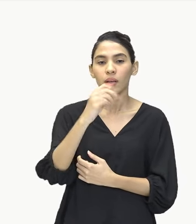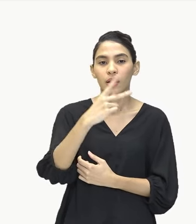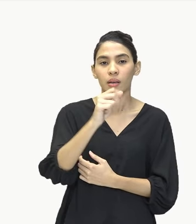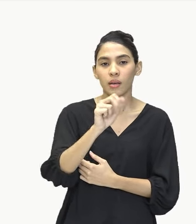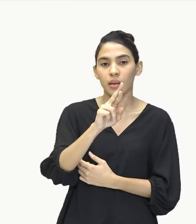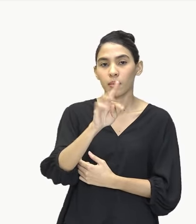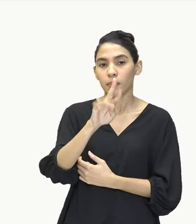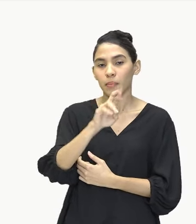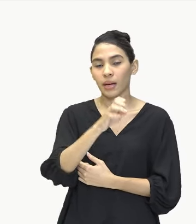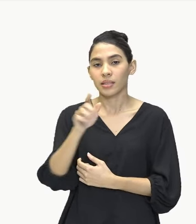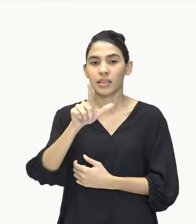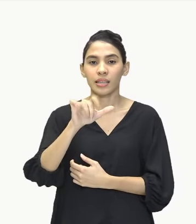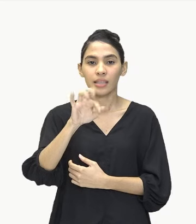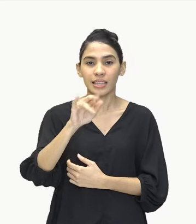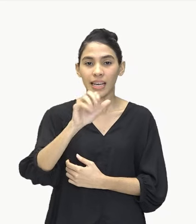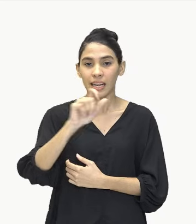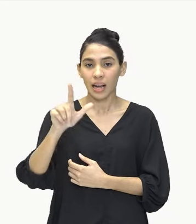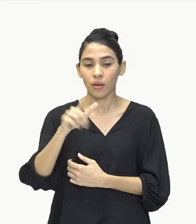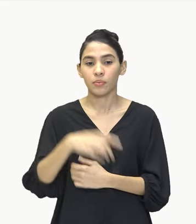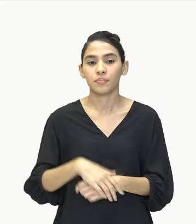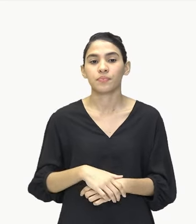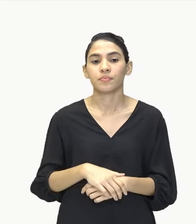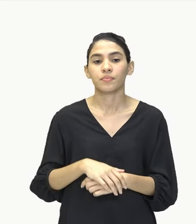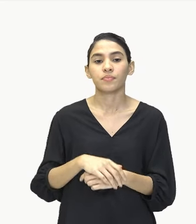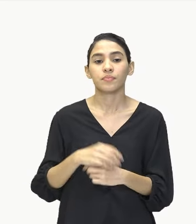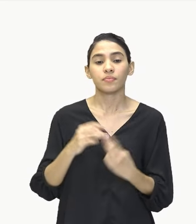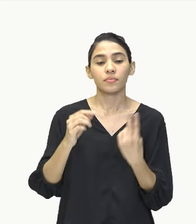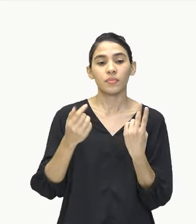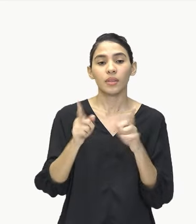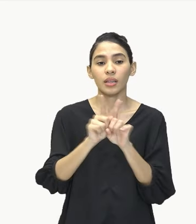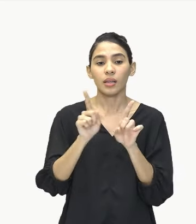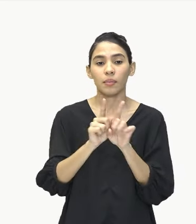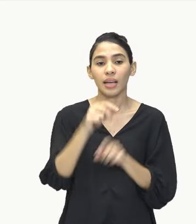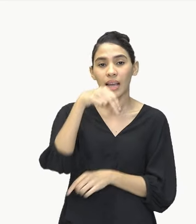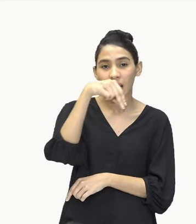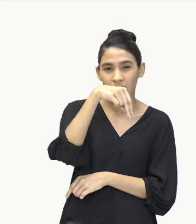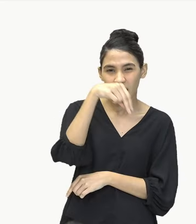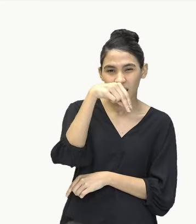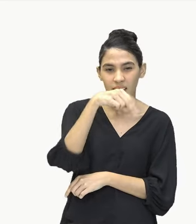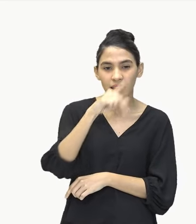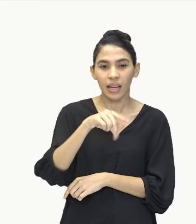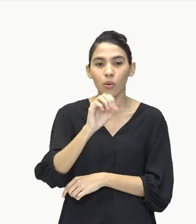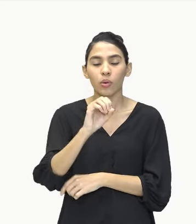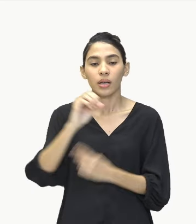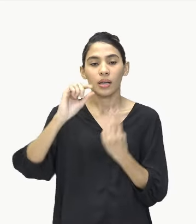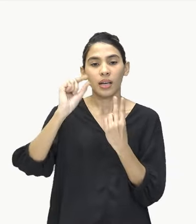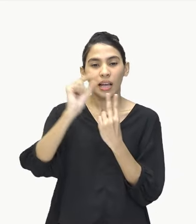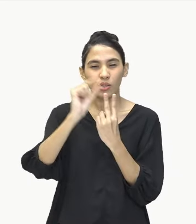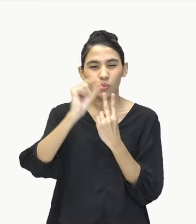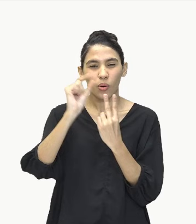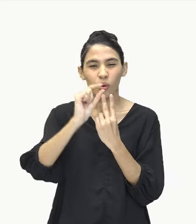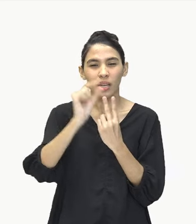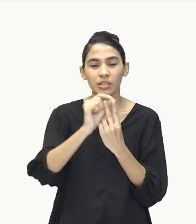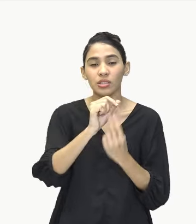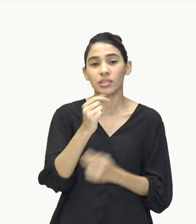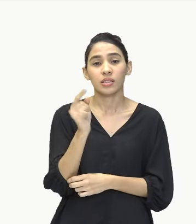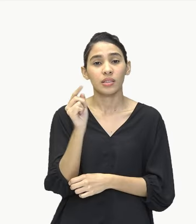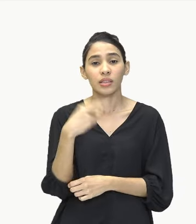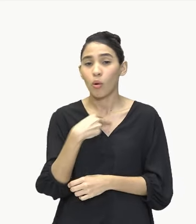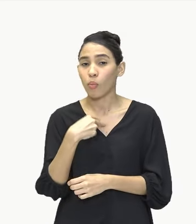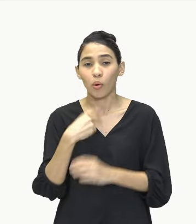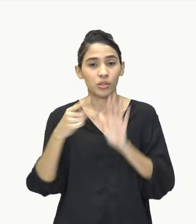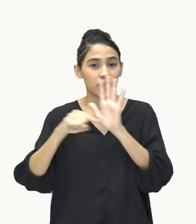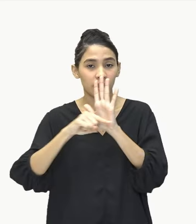ok? E N é um expoente inteiro não negativo. Tranquilo? Então, se